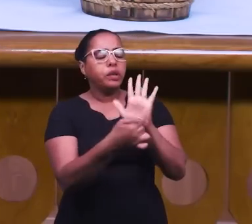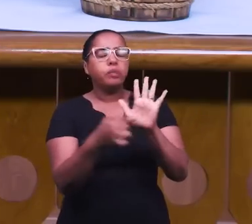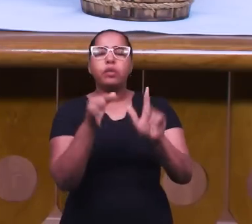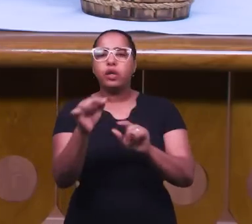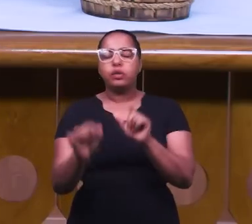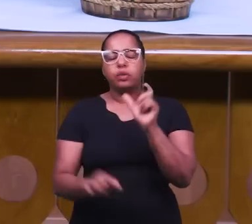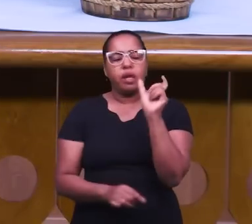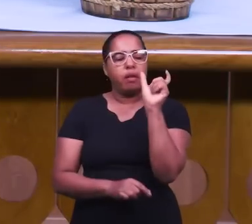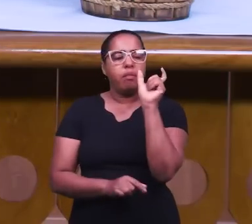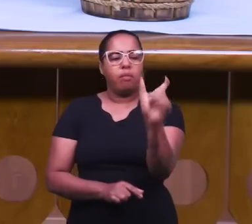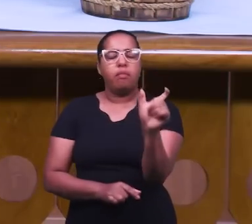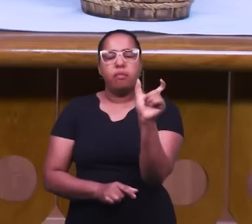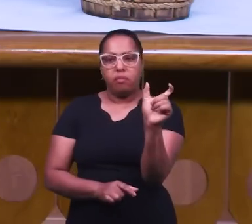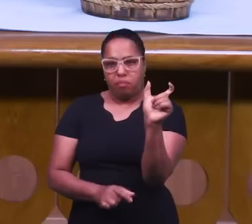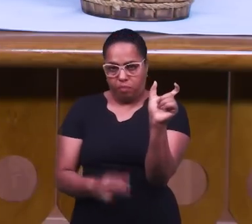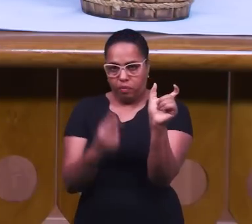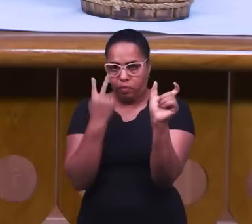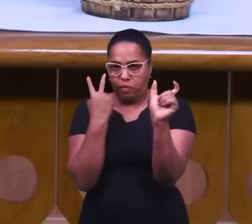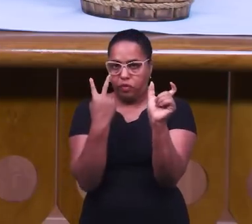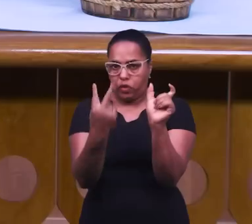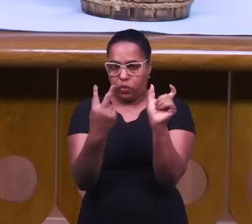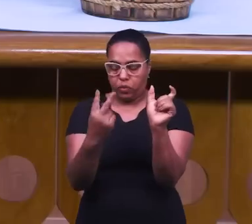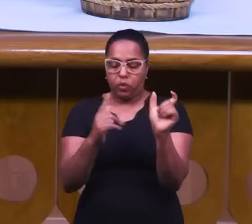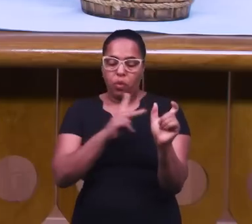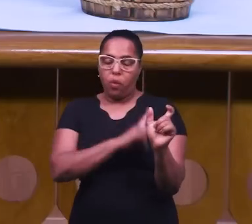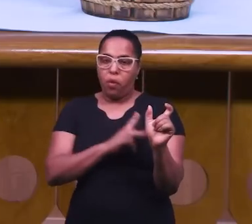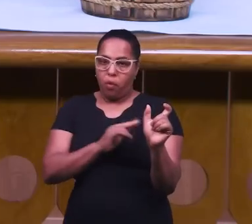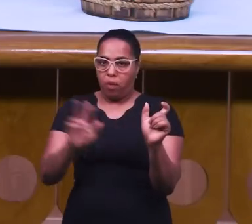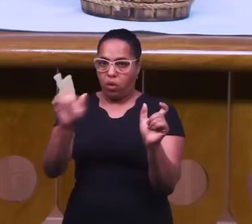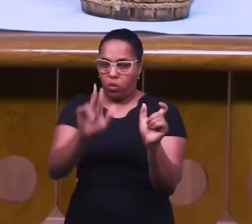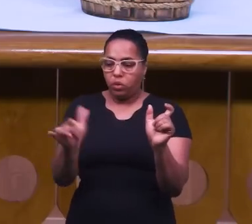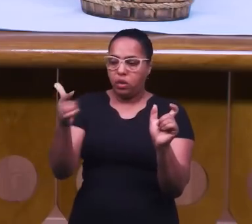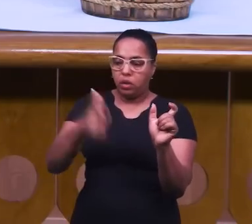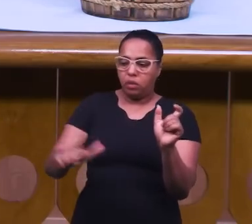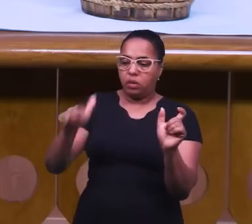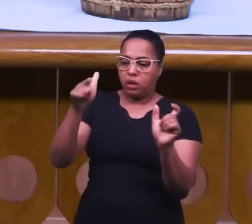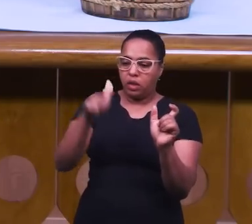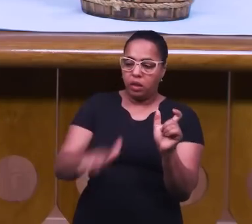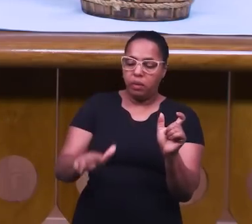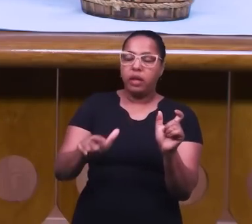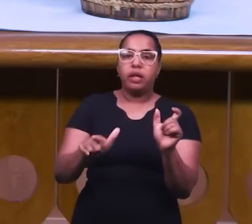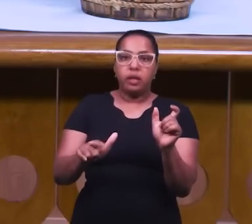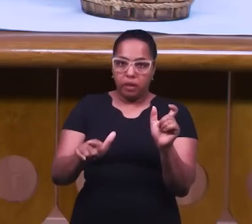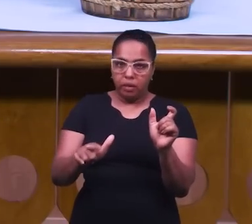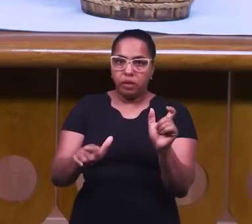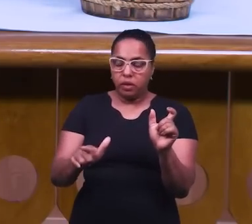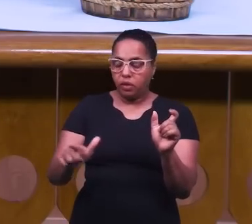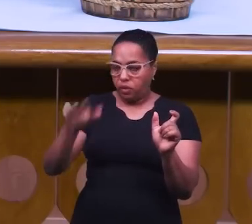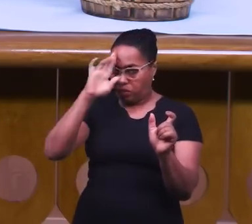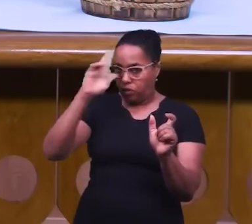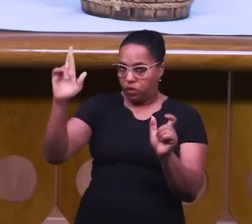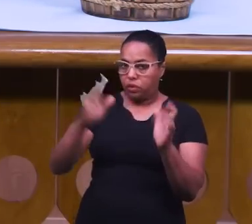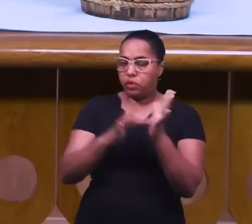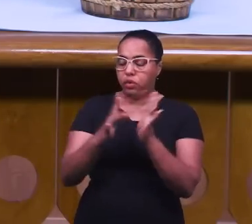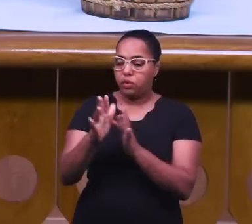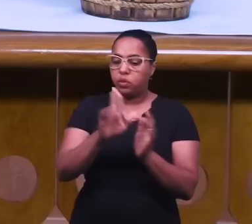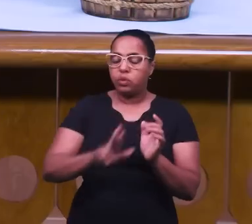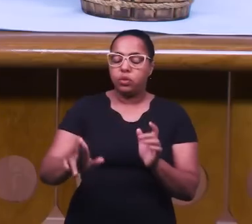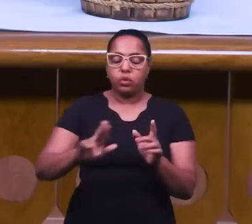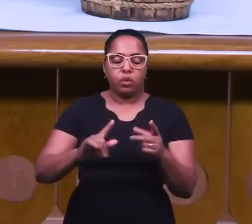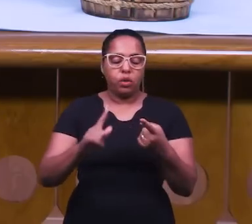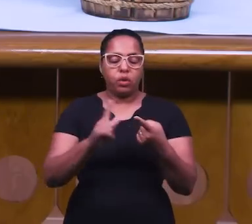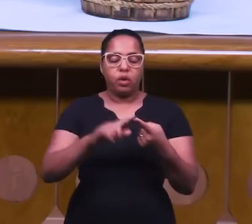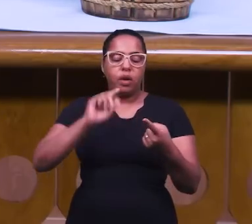em duas palavras que o apóstolo Paulo usa, repetidas, que ele repete, as palavras que foram usadas pelo Senhor Jesus, que é a